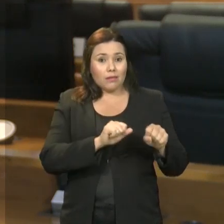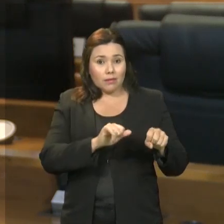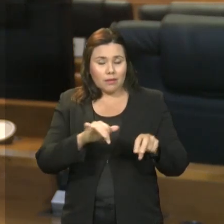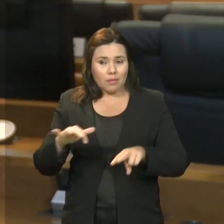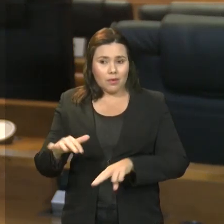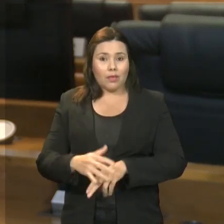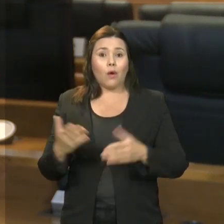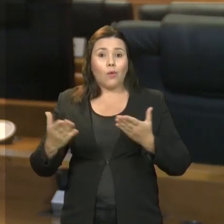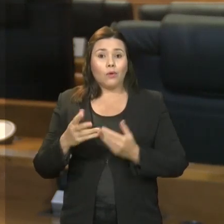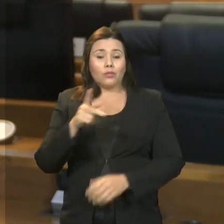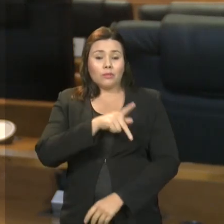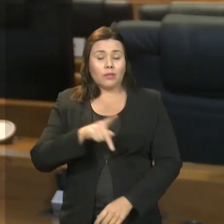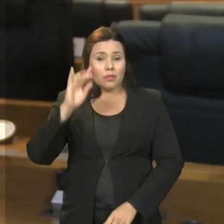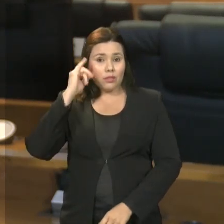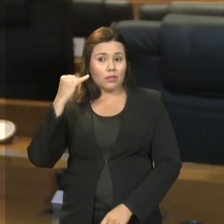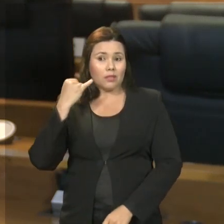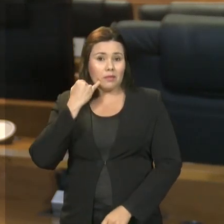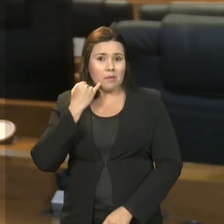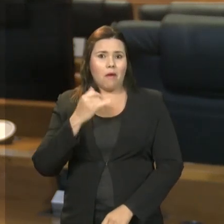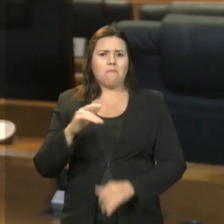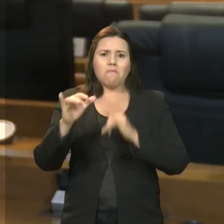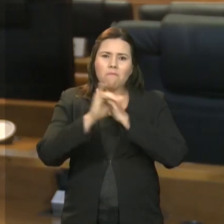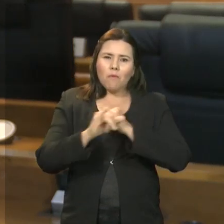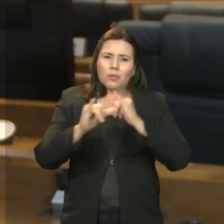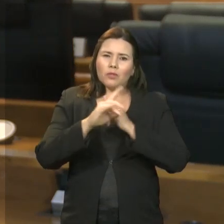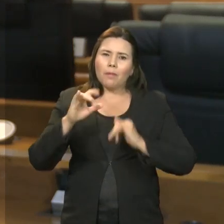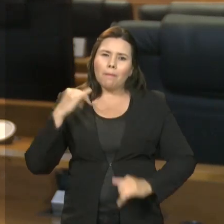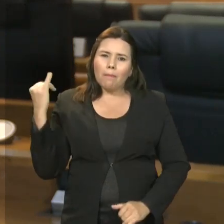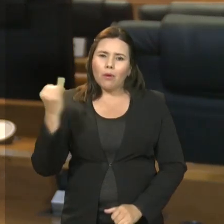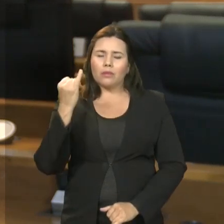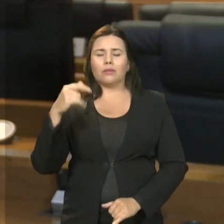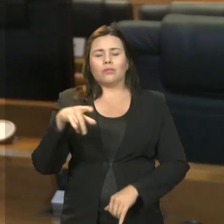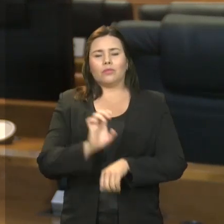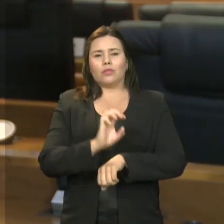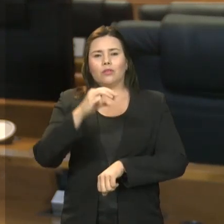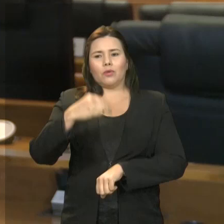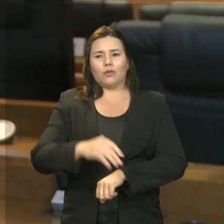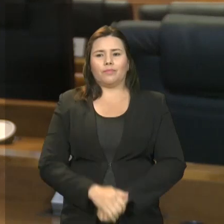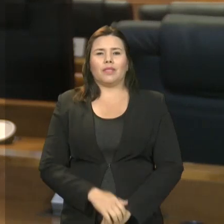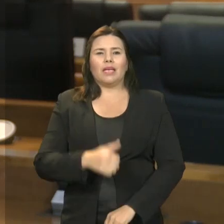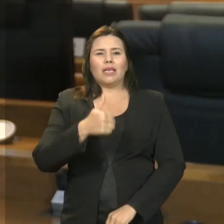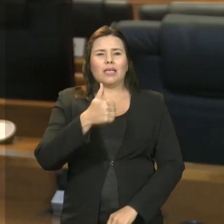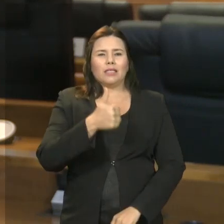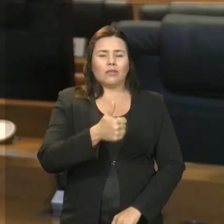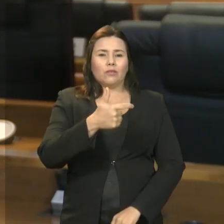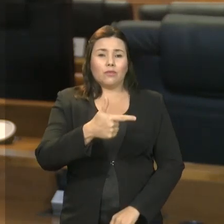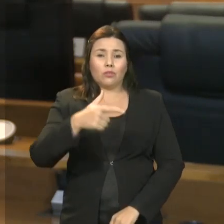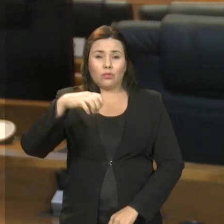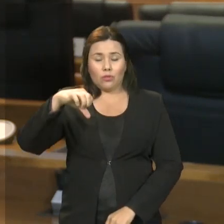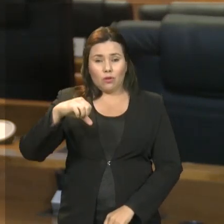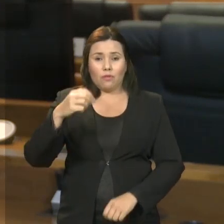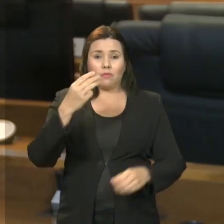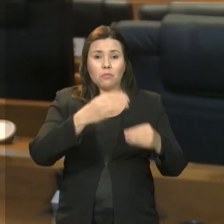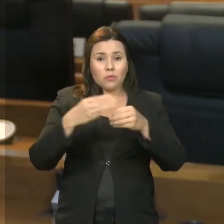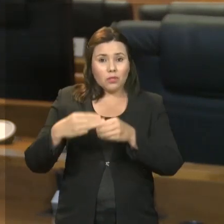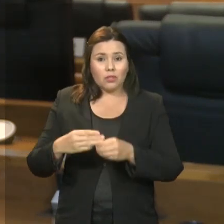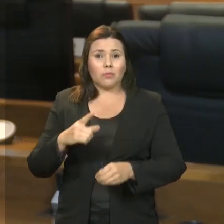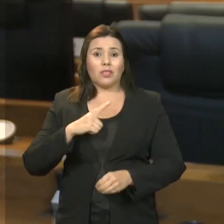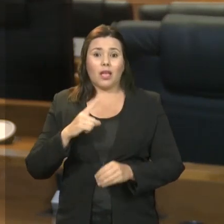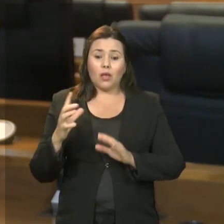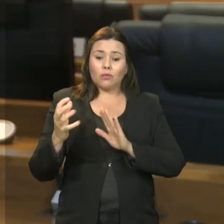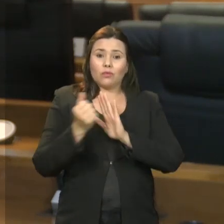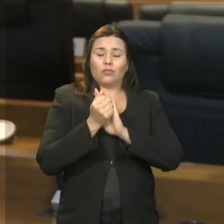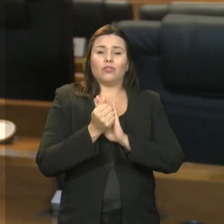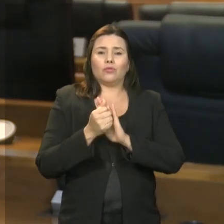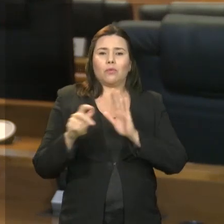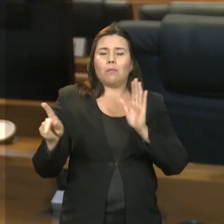presidente Iracema Vale trouxe uma informação super importante para o Maranhão. 129 municípios maranhenses agora têm o selo Unicef.